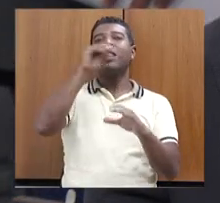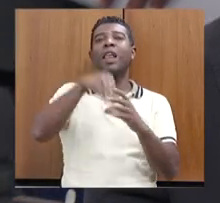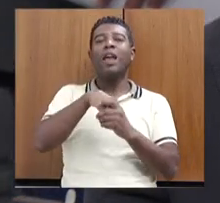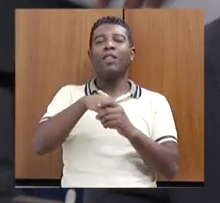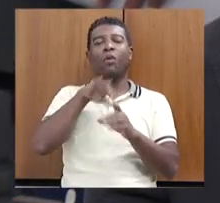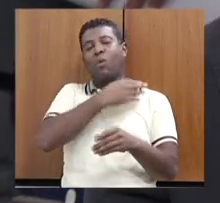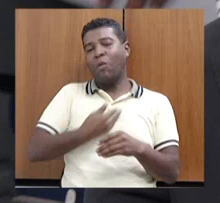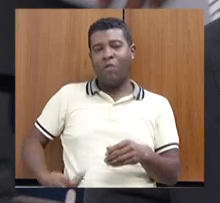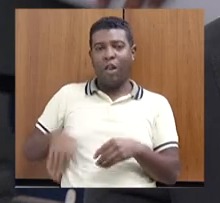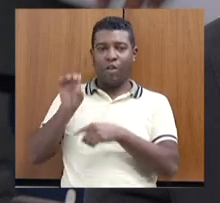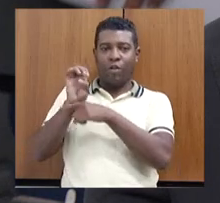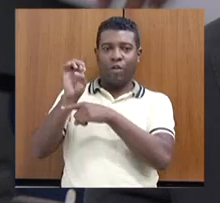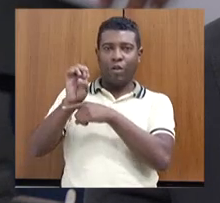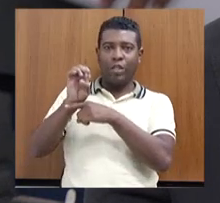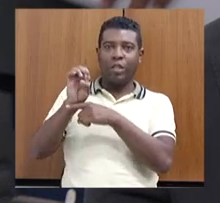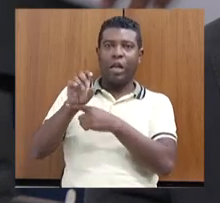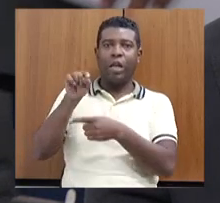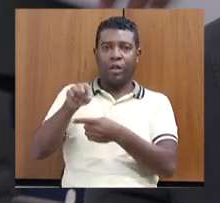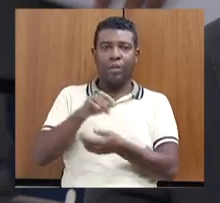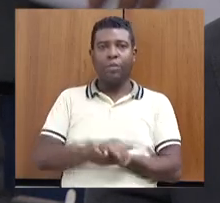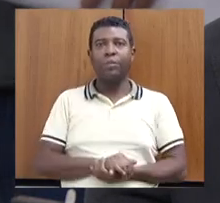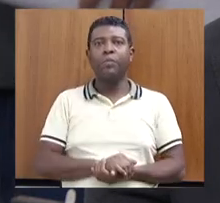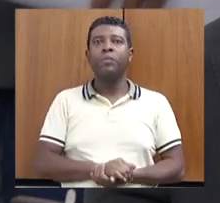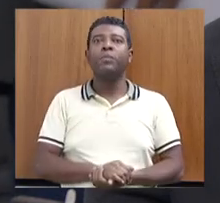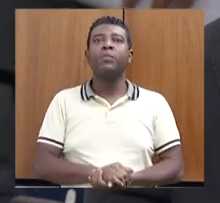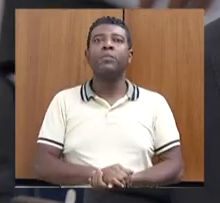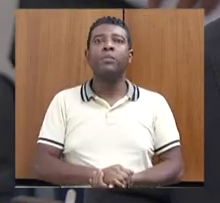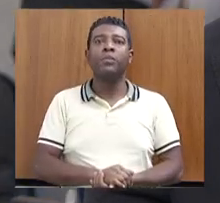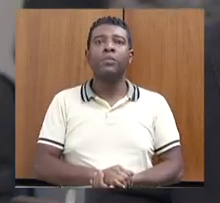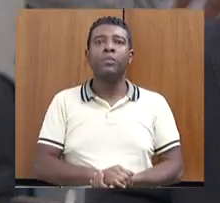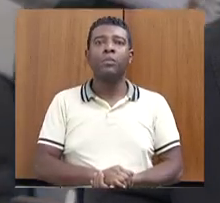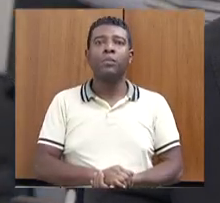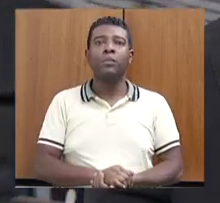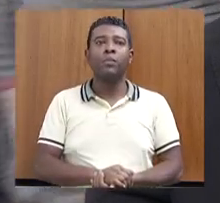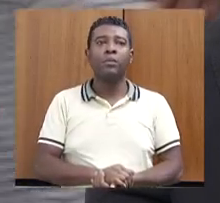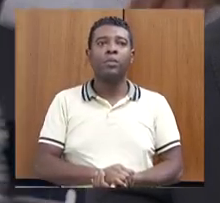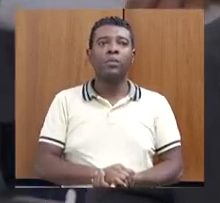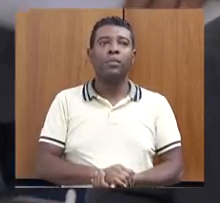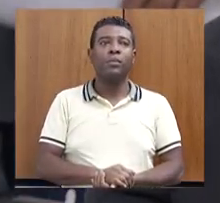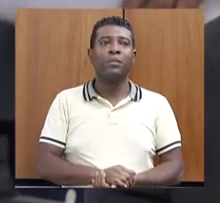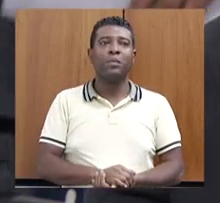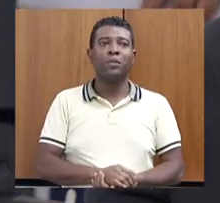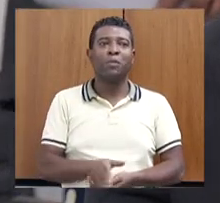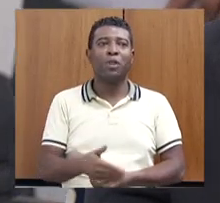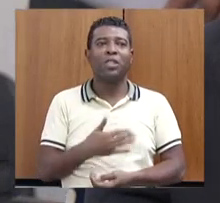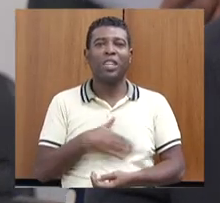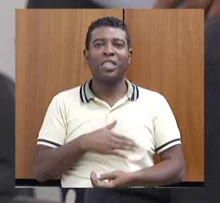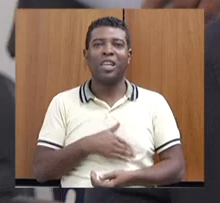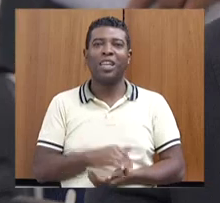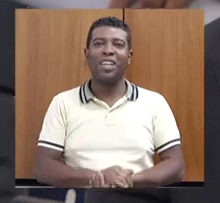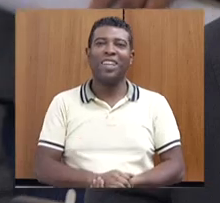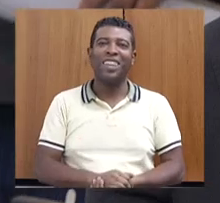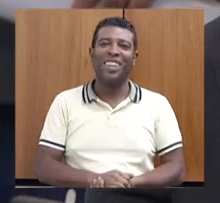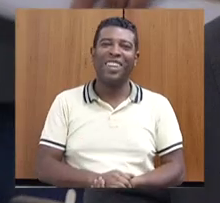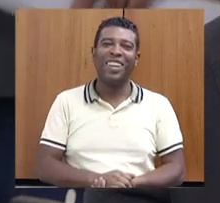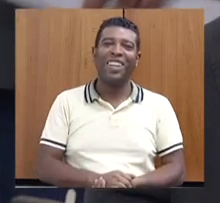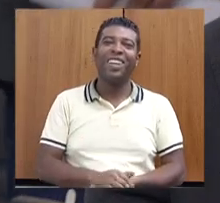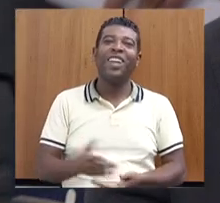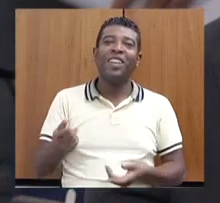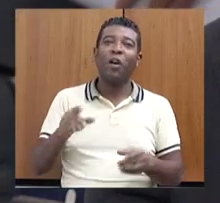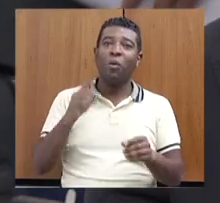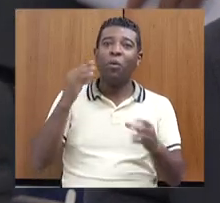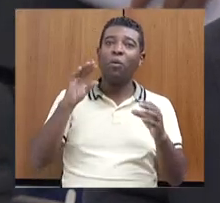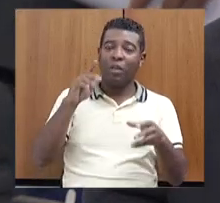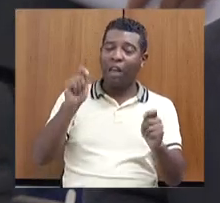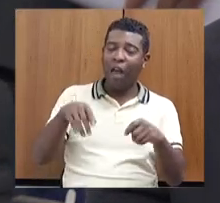porque está pequeno demais. Deputado, acho que a gente pode pedir para imprimir também. Minha assessoria pode entregá-lo em suas mãos, tá bom?